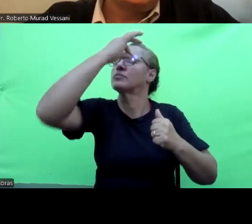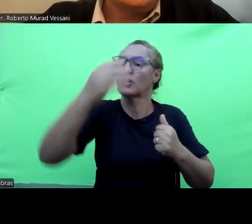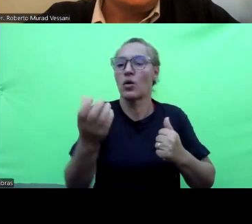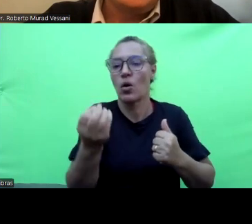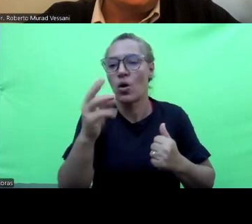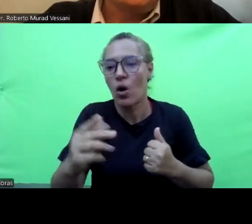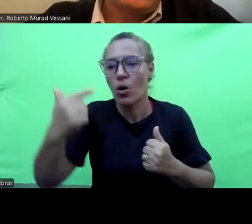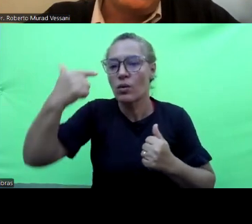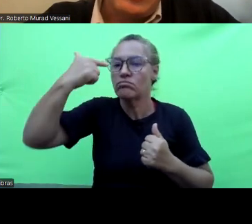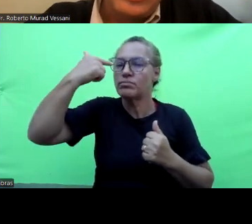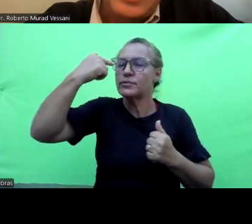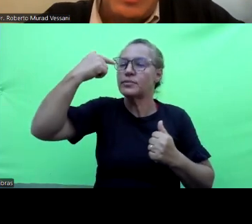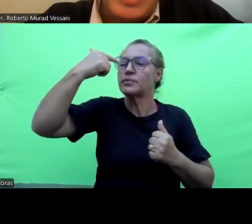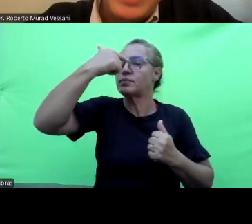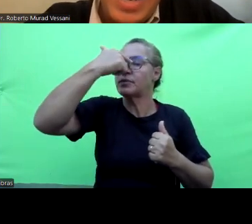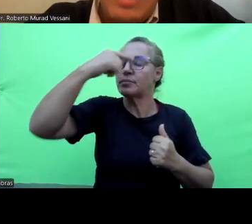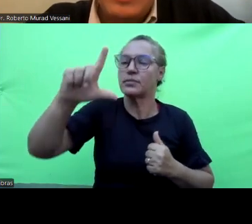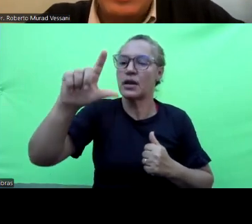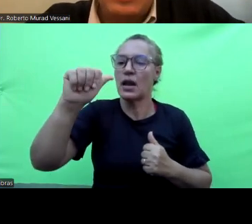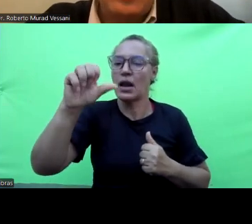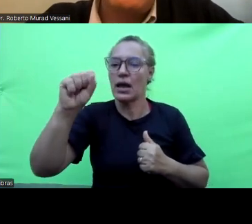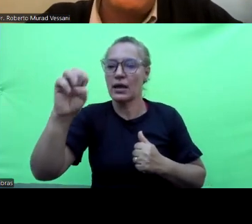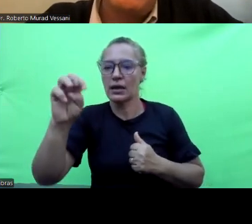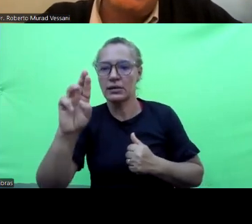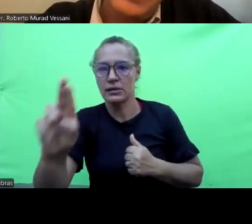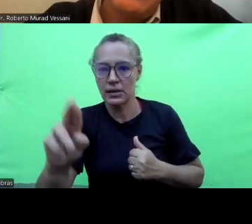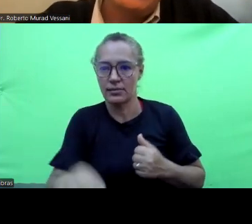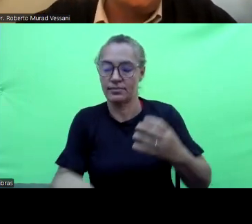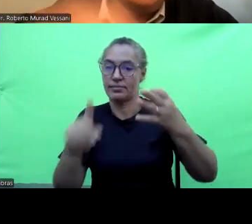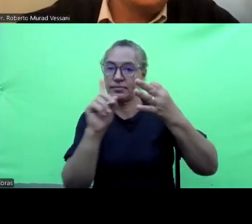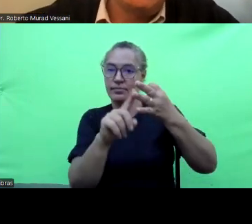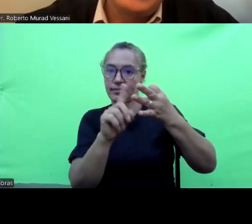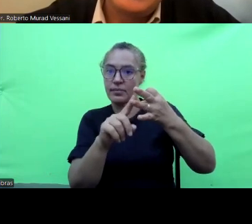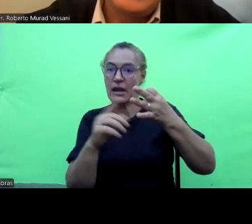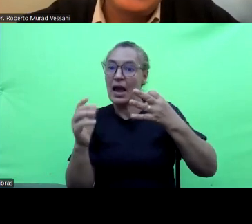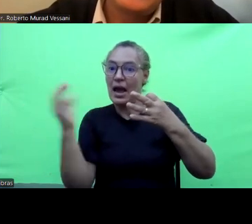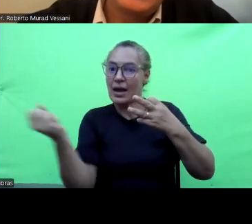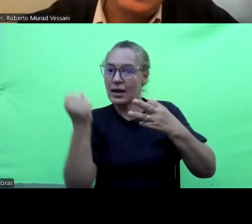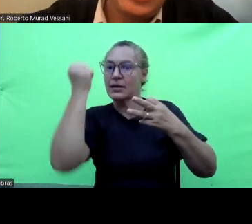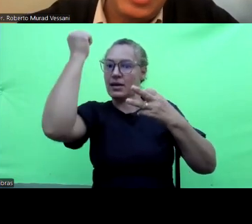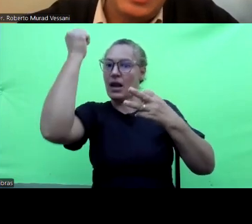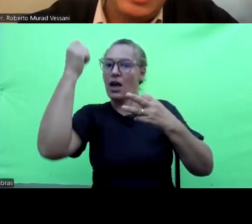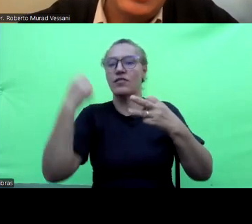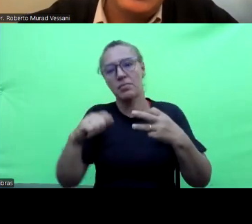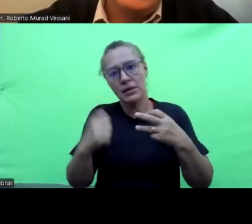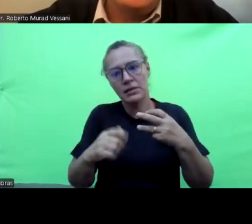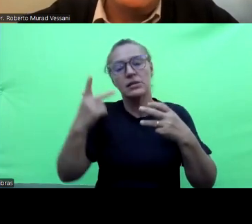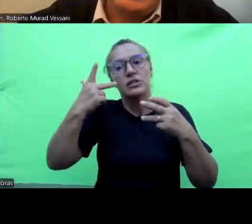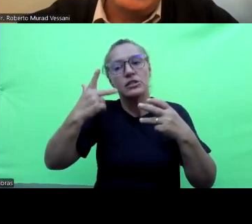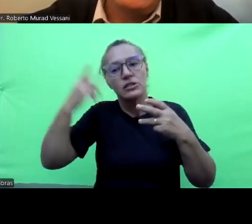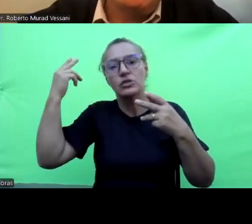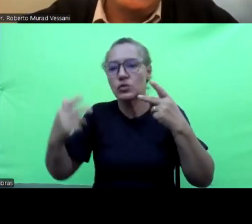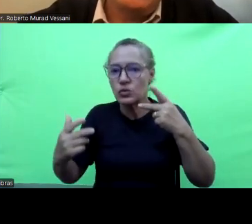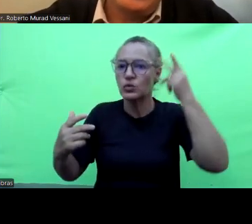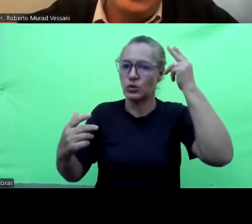Pessoas com tratamento com uma condição mais grave do glaucoma vão eventualmente precisar de cirurgia, né? E